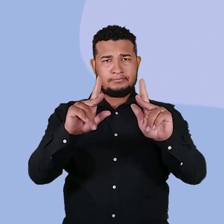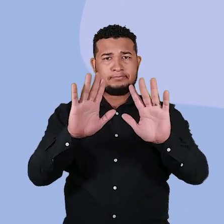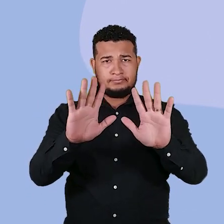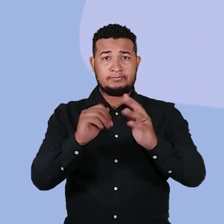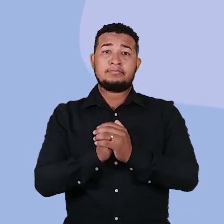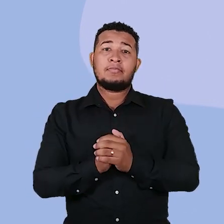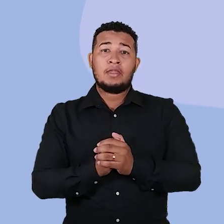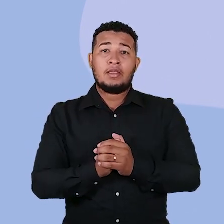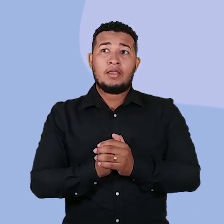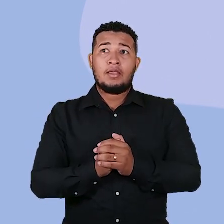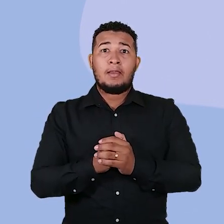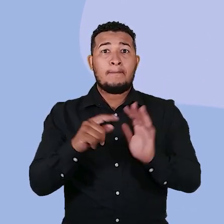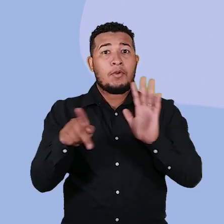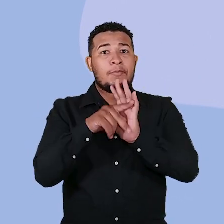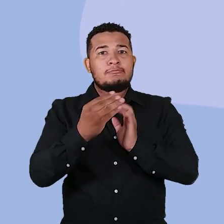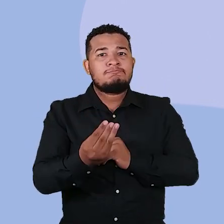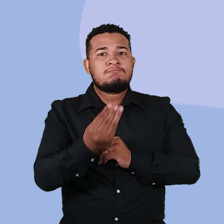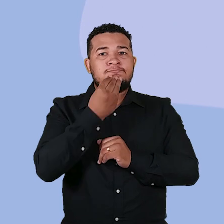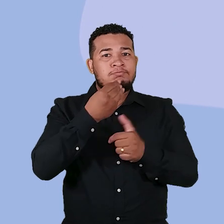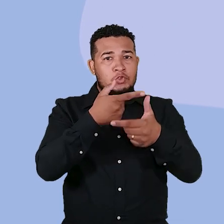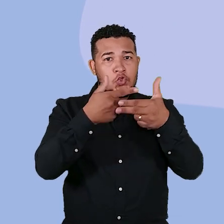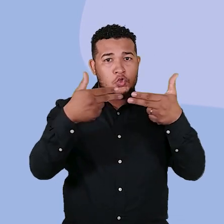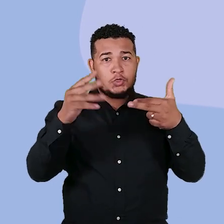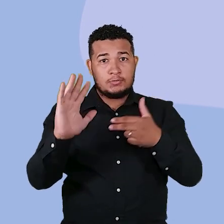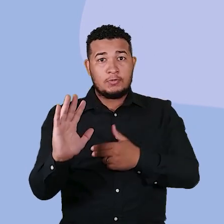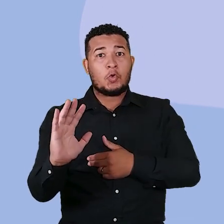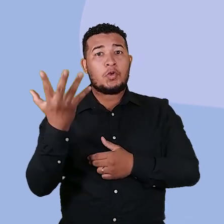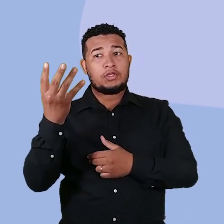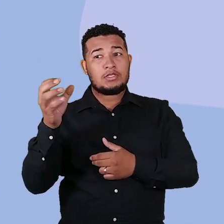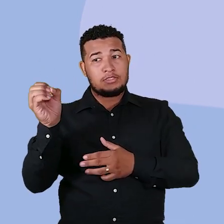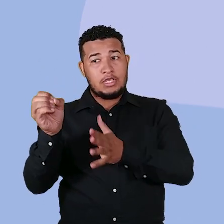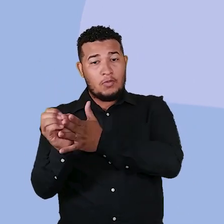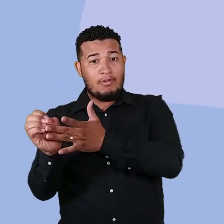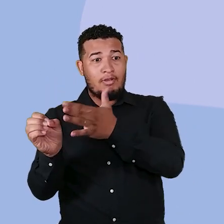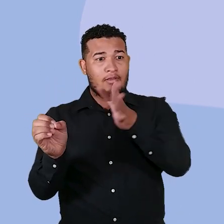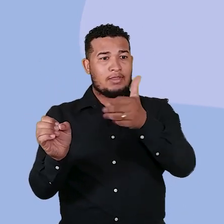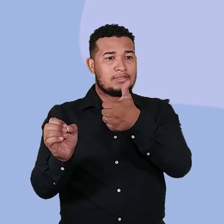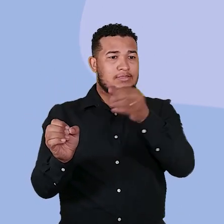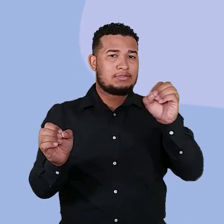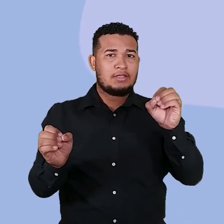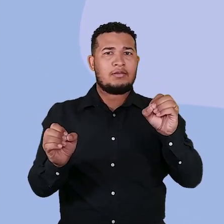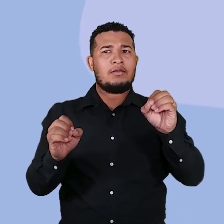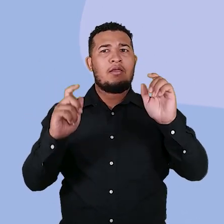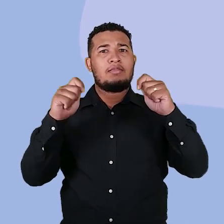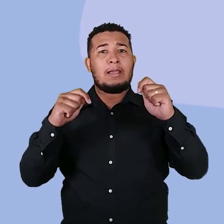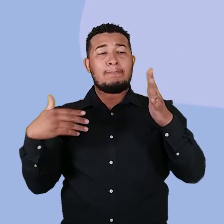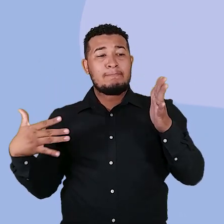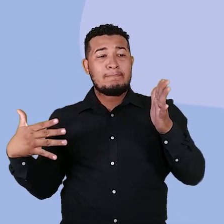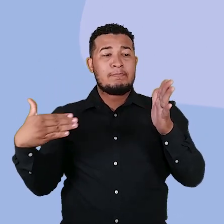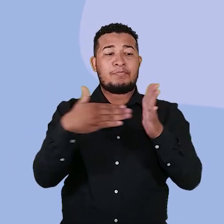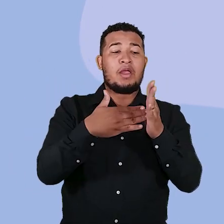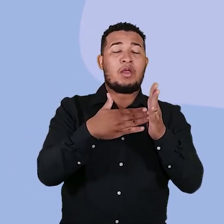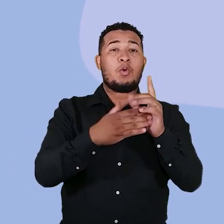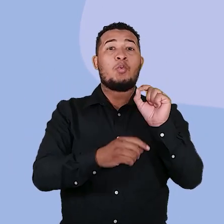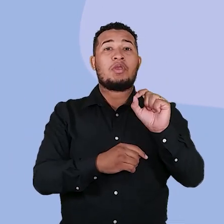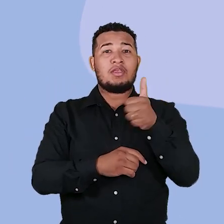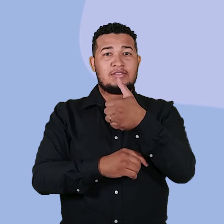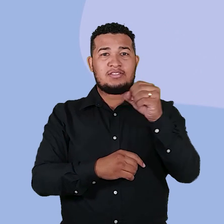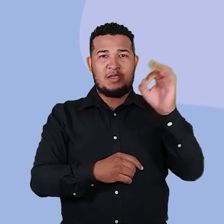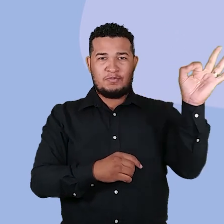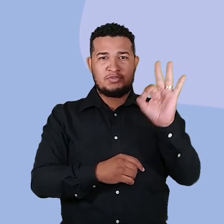tá mas a chance de algo acontecer que vai de 0 a 100 tem como